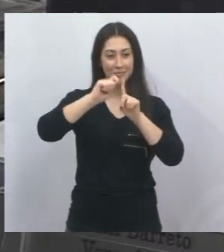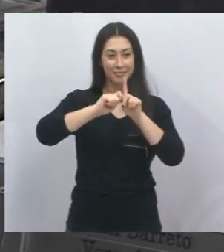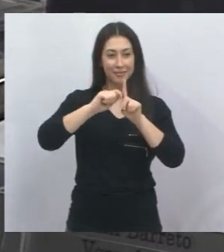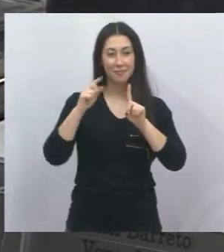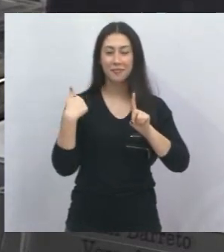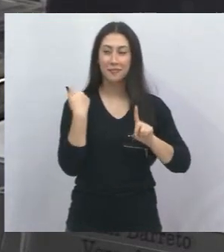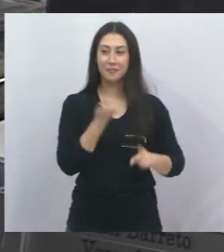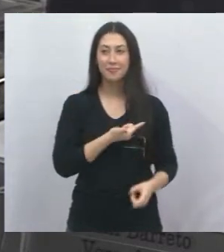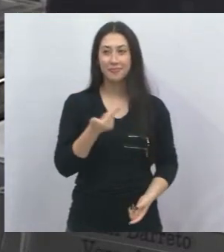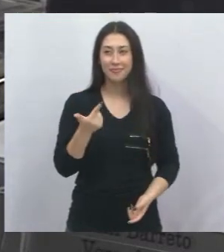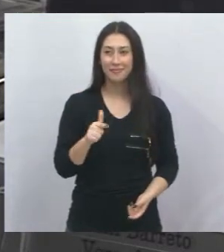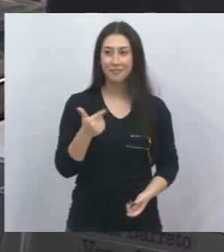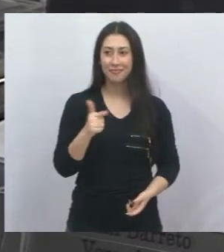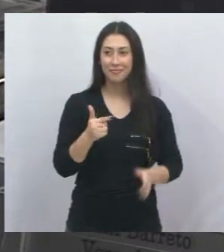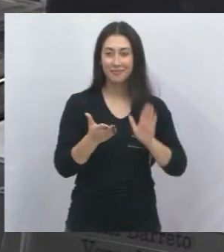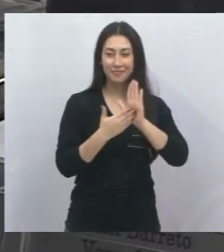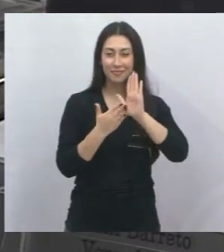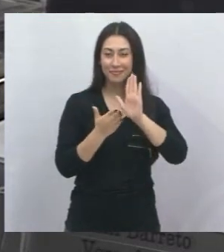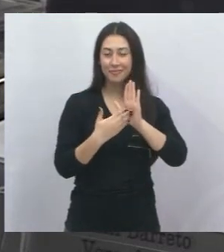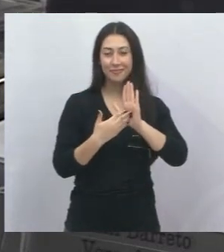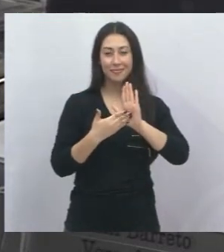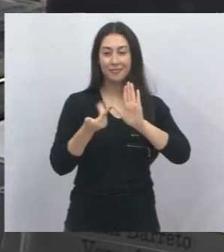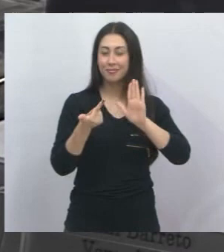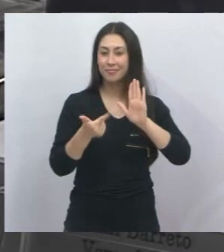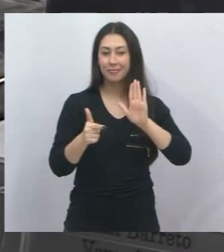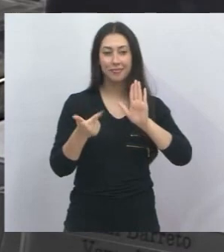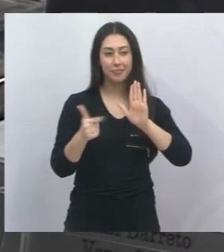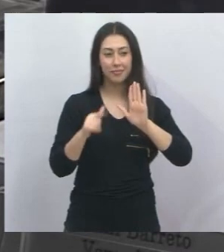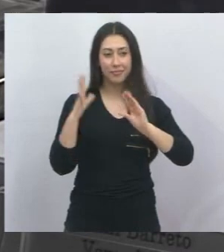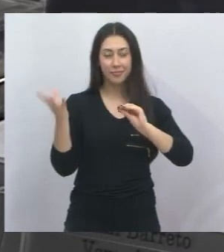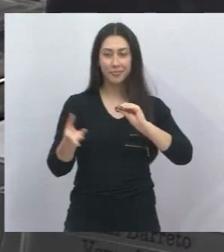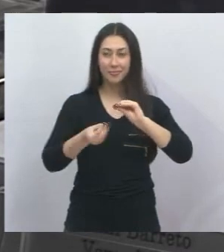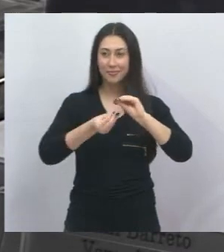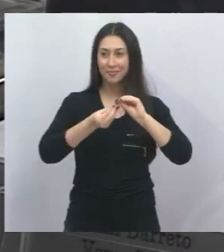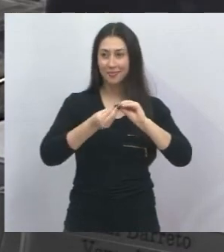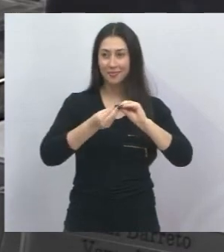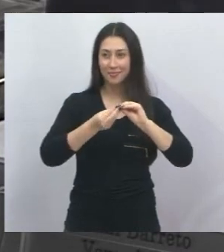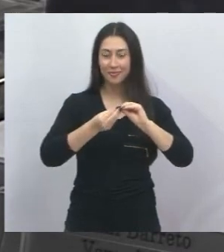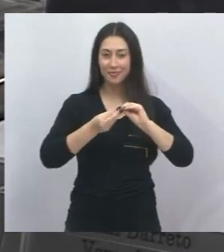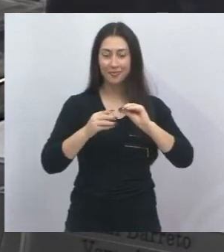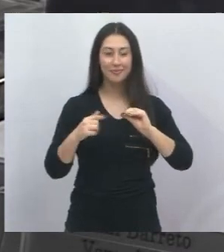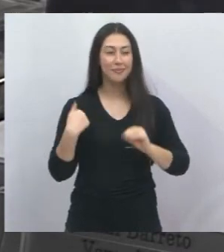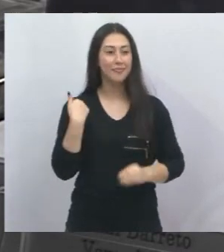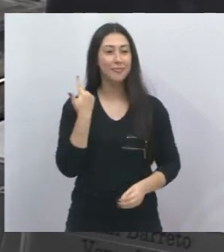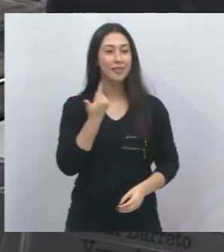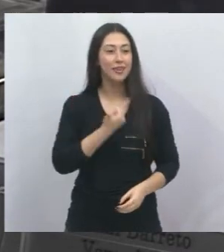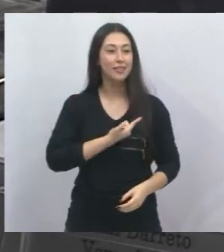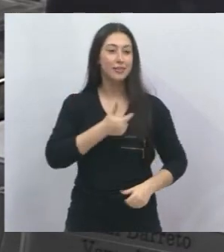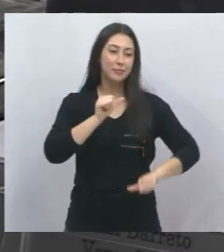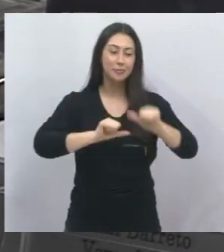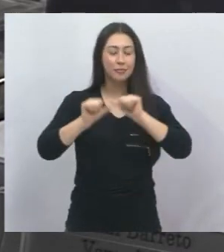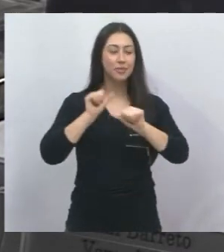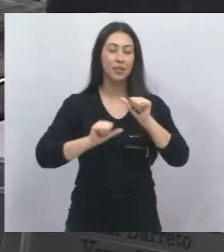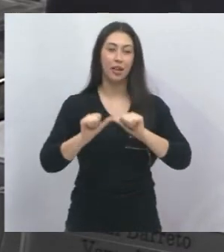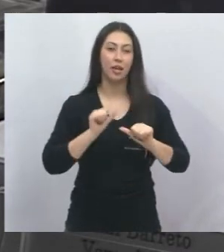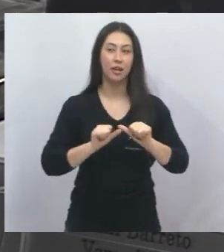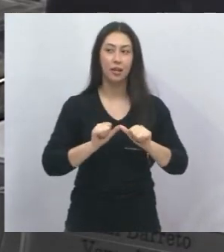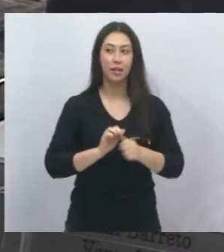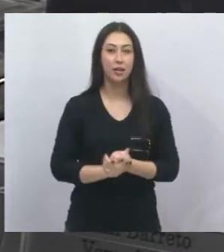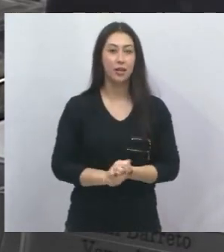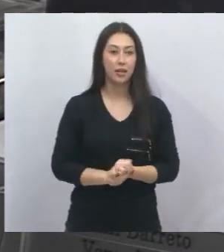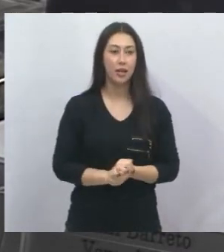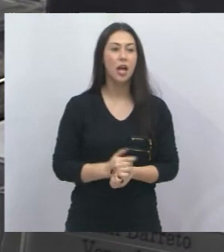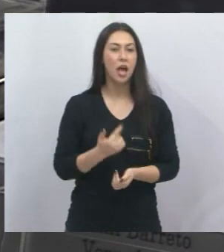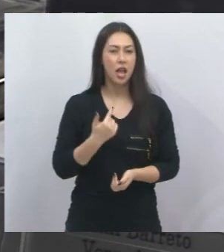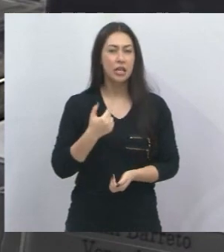tivemos nenhuma proposta concreta de emenda para que a gente pudesse mudar essa realidade. Eu seria o primeiro aqui da mão à